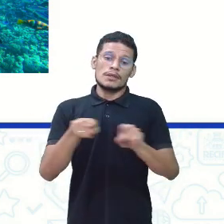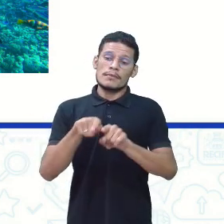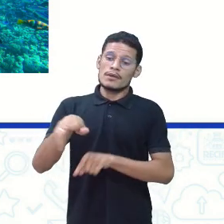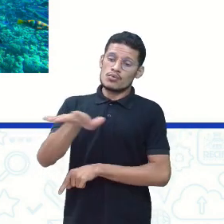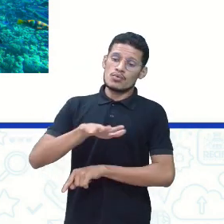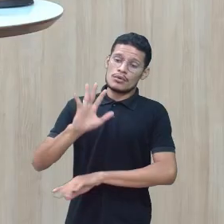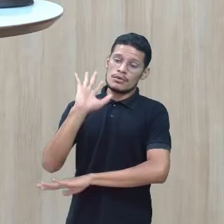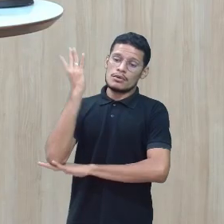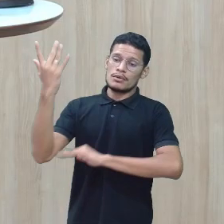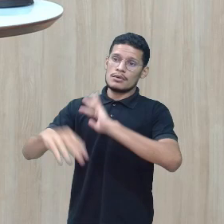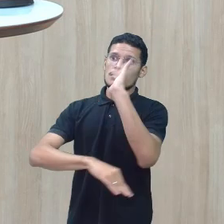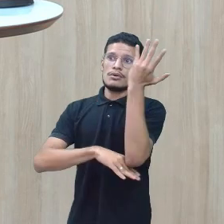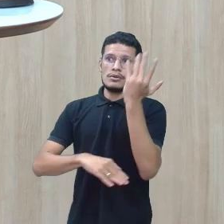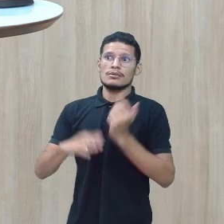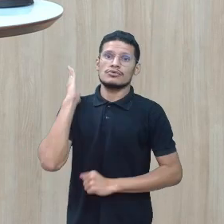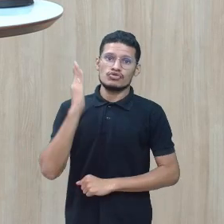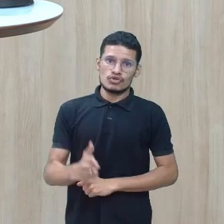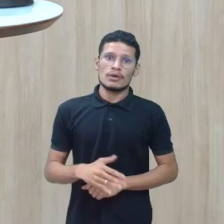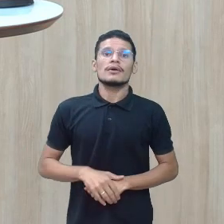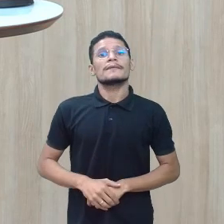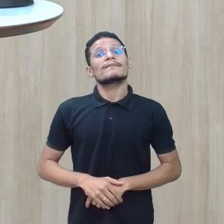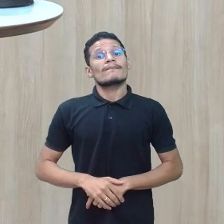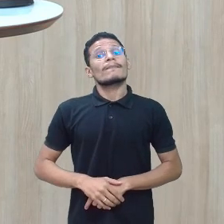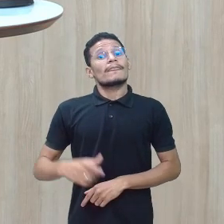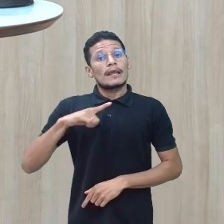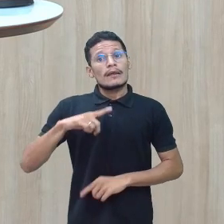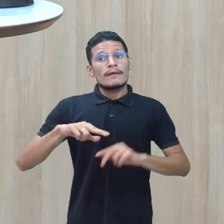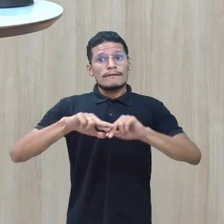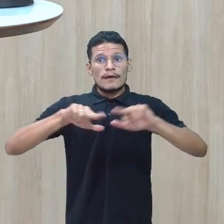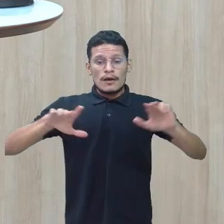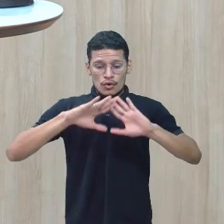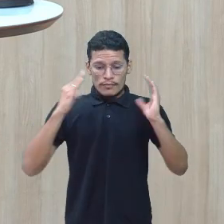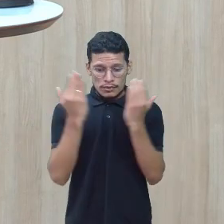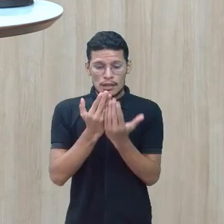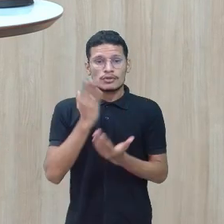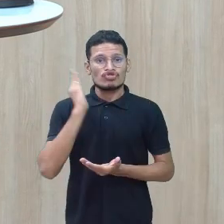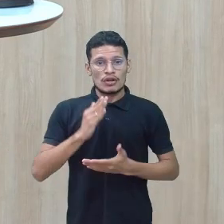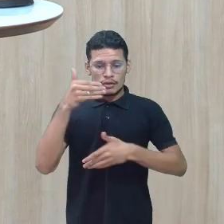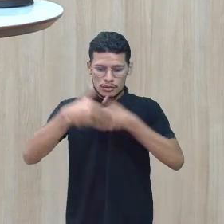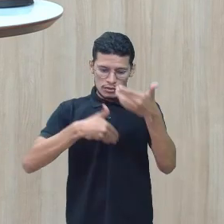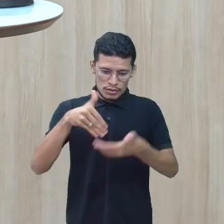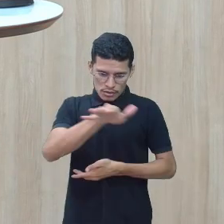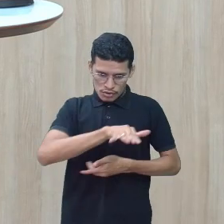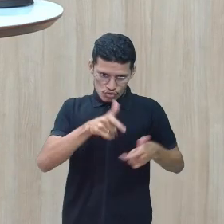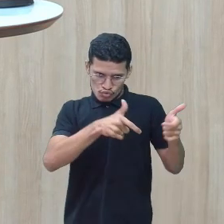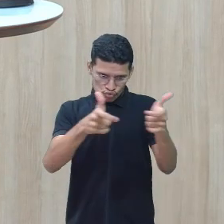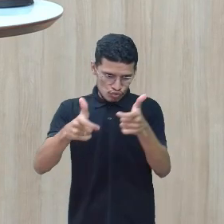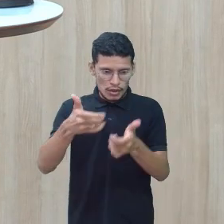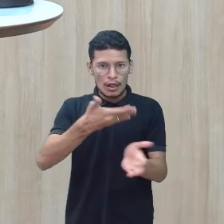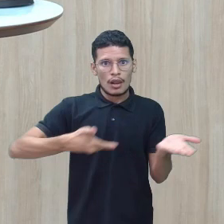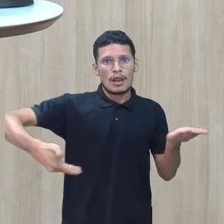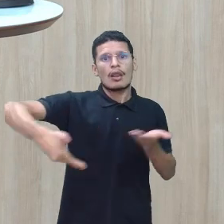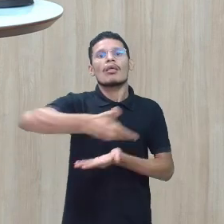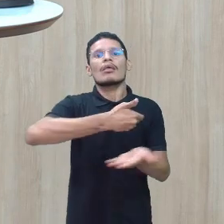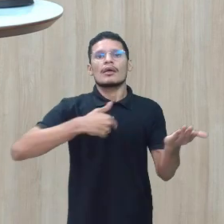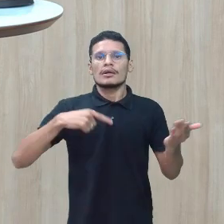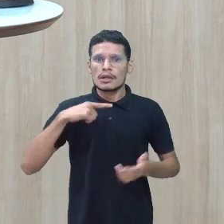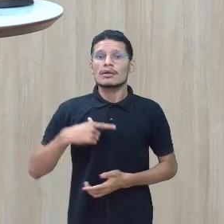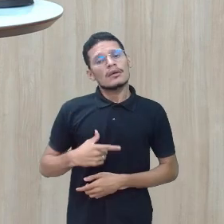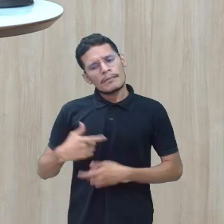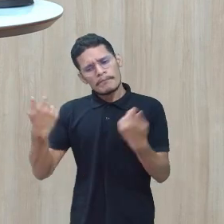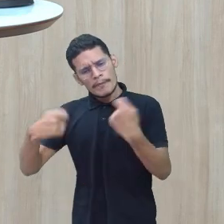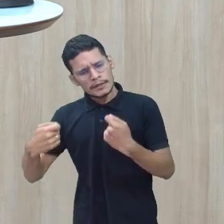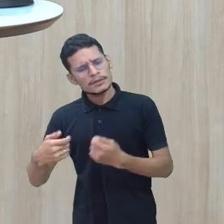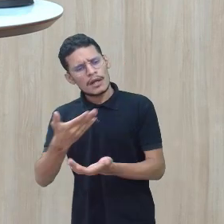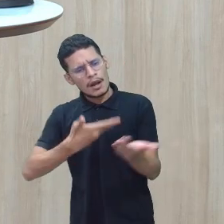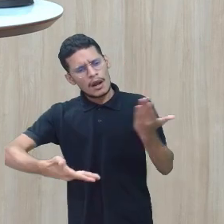Várias comunidades, né, vivem em um determinado local e um interagindo com o outro. Um precisando do outro